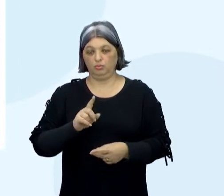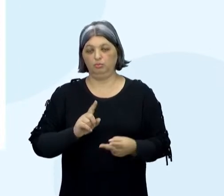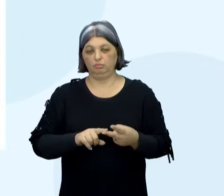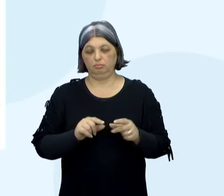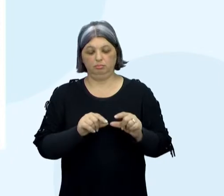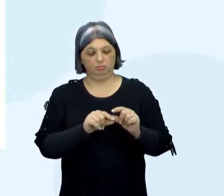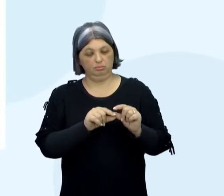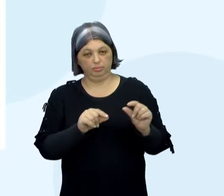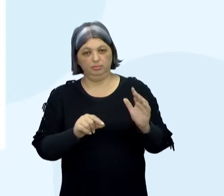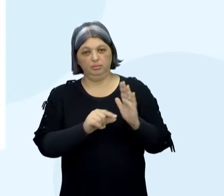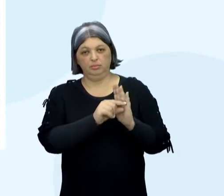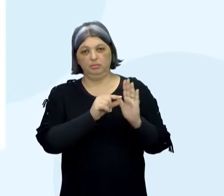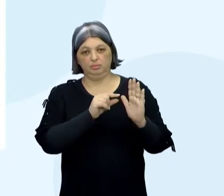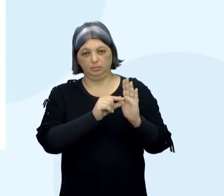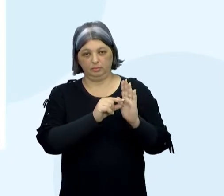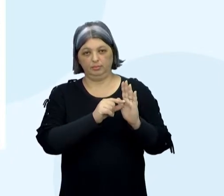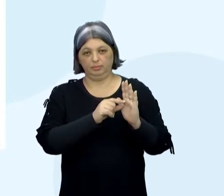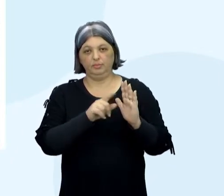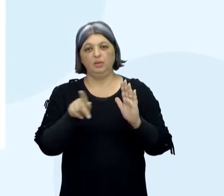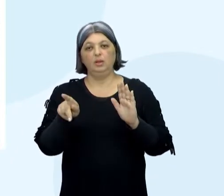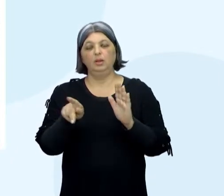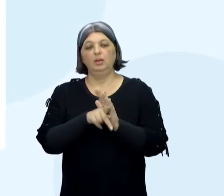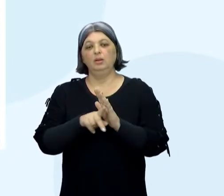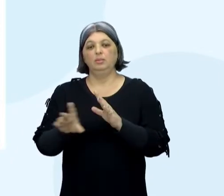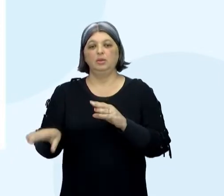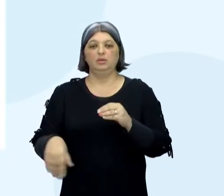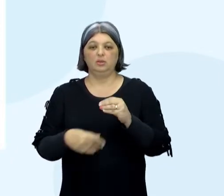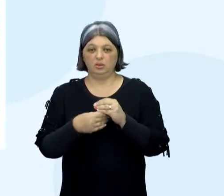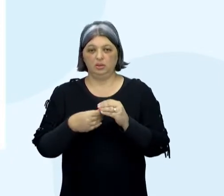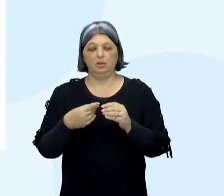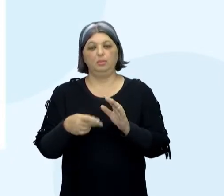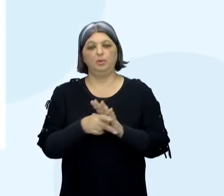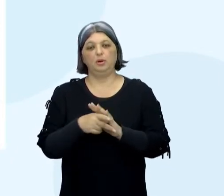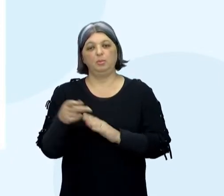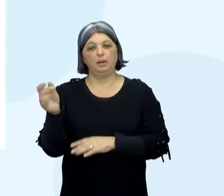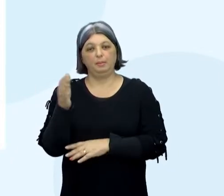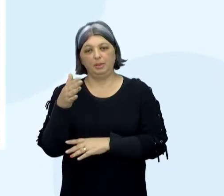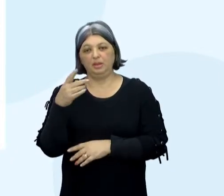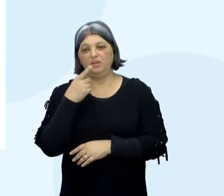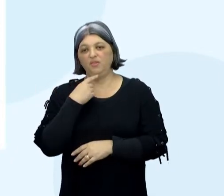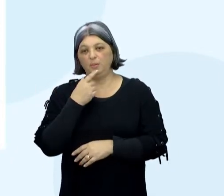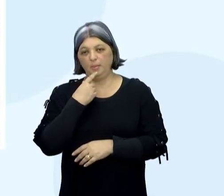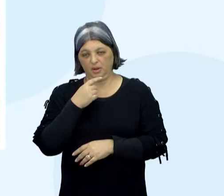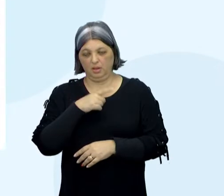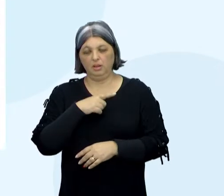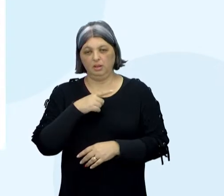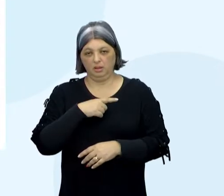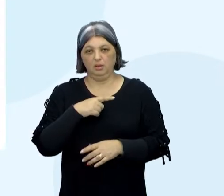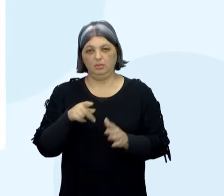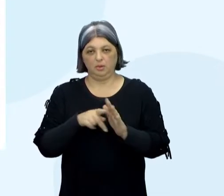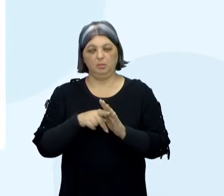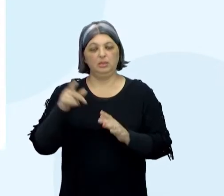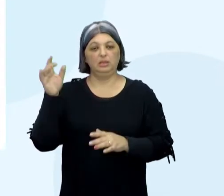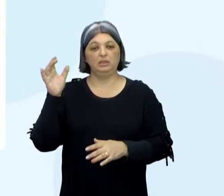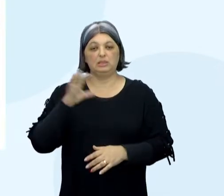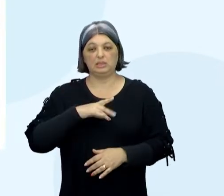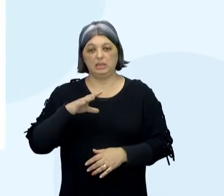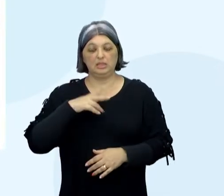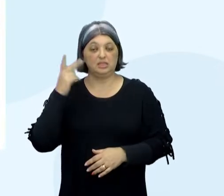consumo TE, o adicional da bandeira vermelha, lembrando aí que a gente está na bandeira vermelha aí na cidade de São